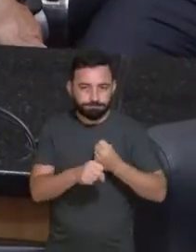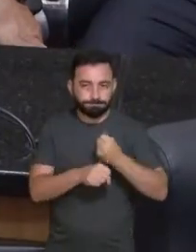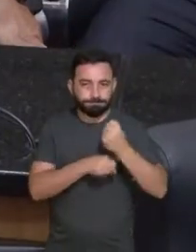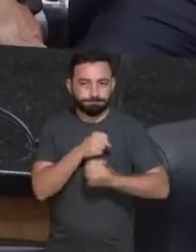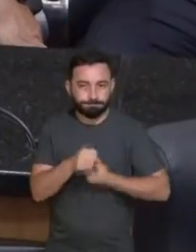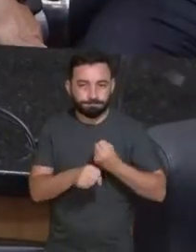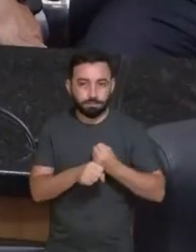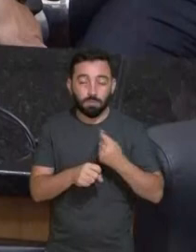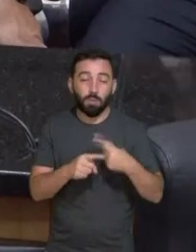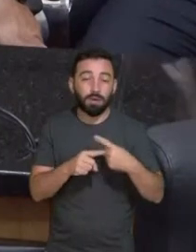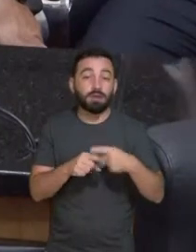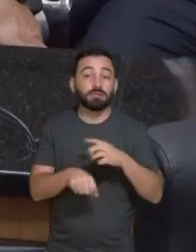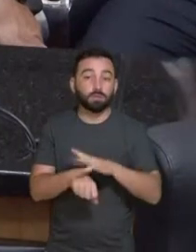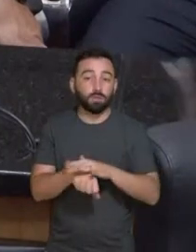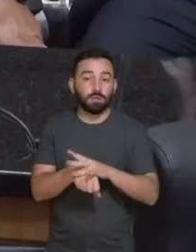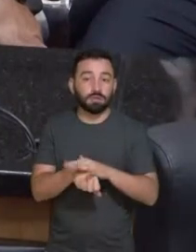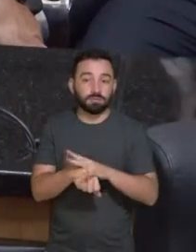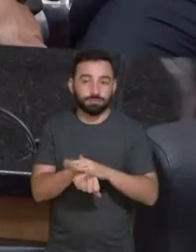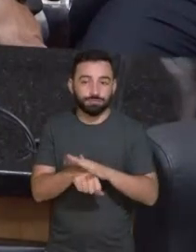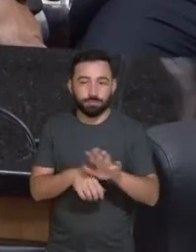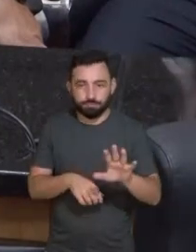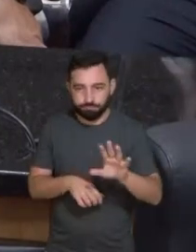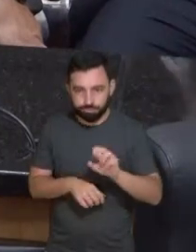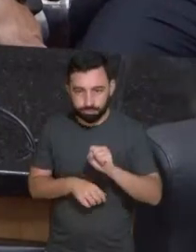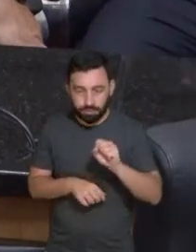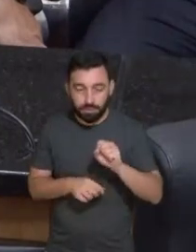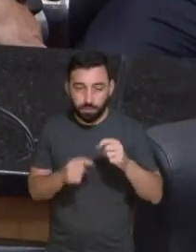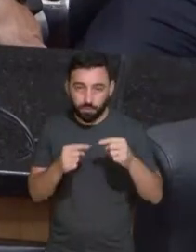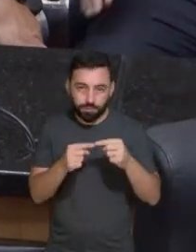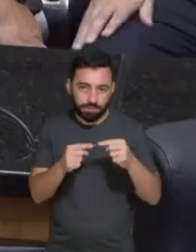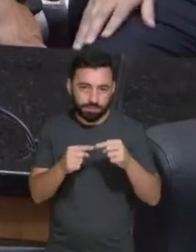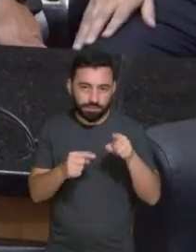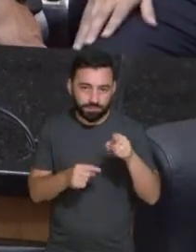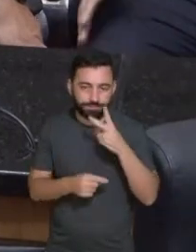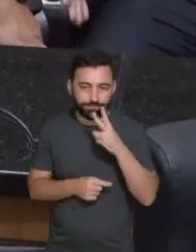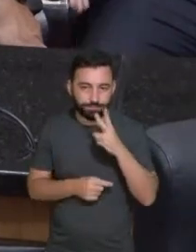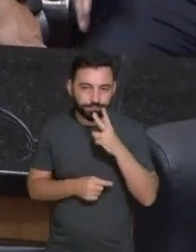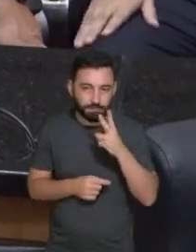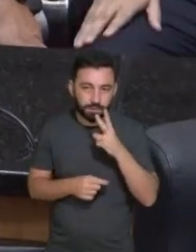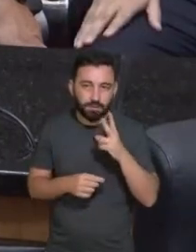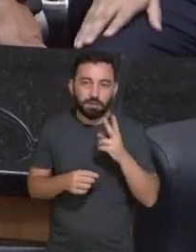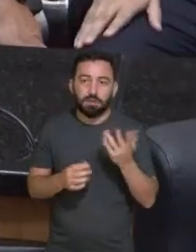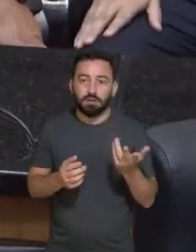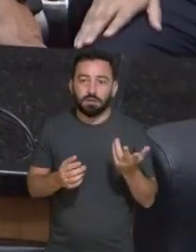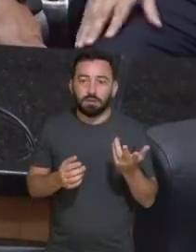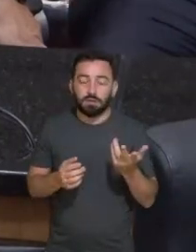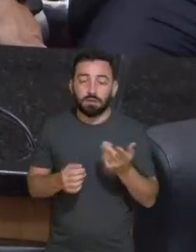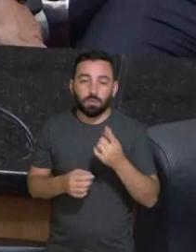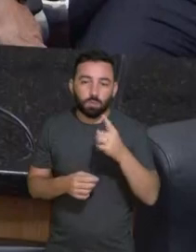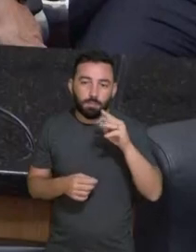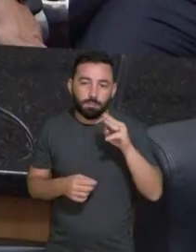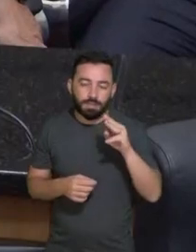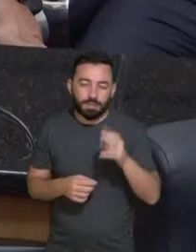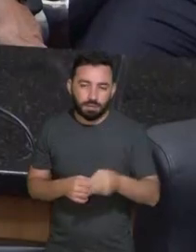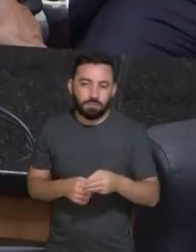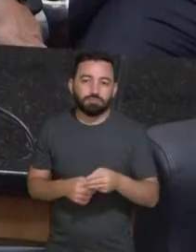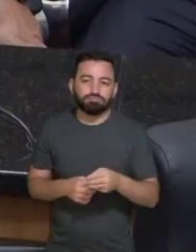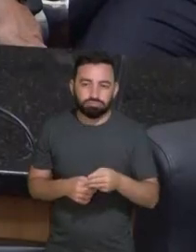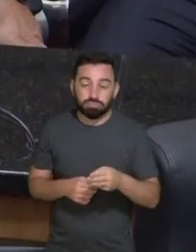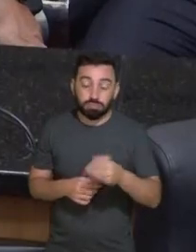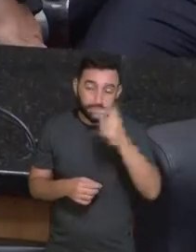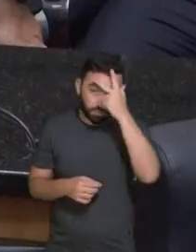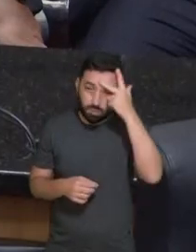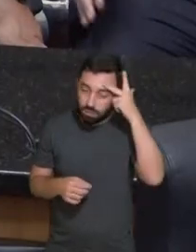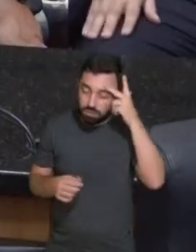doenças vinculadas ao cigarro. E destas, 1 milhão e 300 mil pessoas morrem por ser fumantes